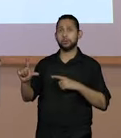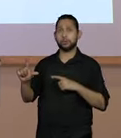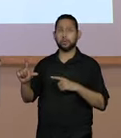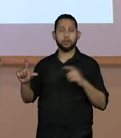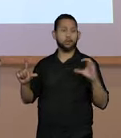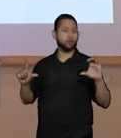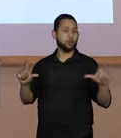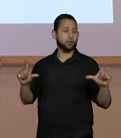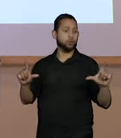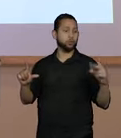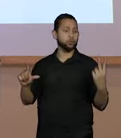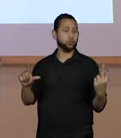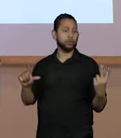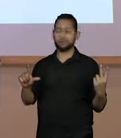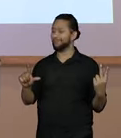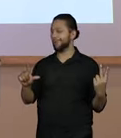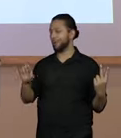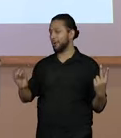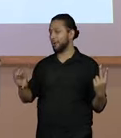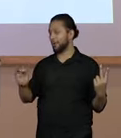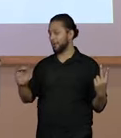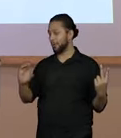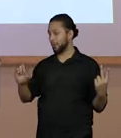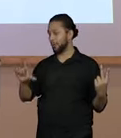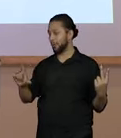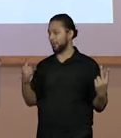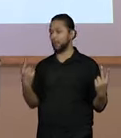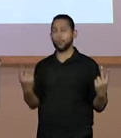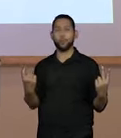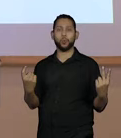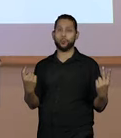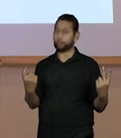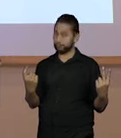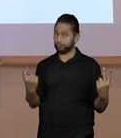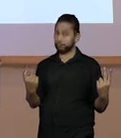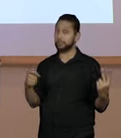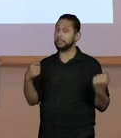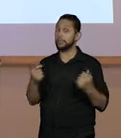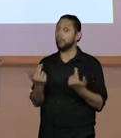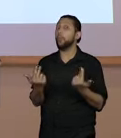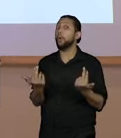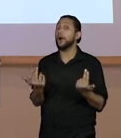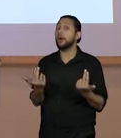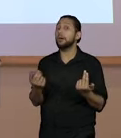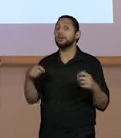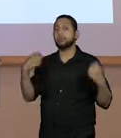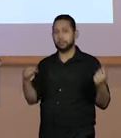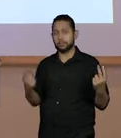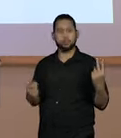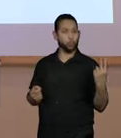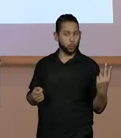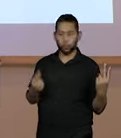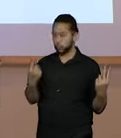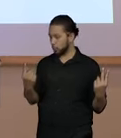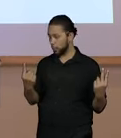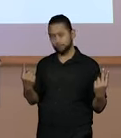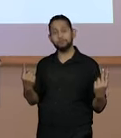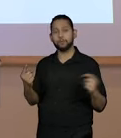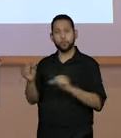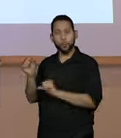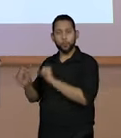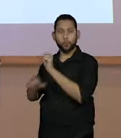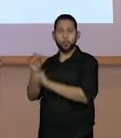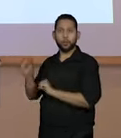porém a gente tem somente 1 cloro como reagente. Para igualarmos, vamos colocar então como